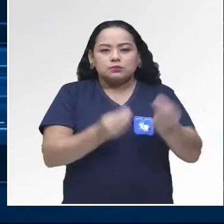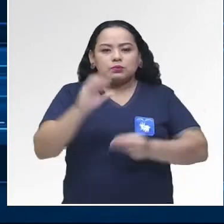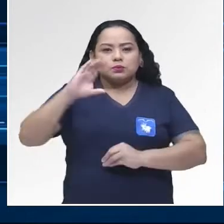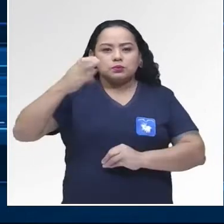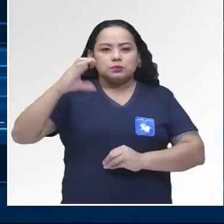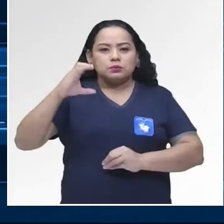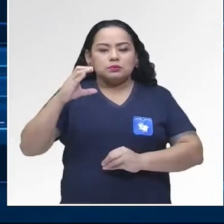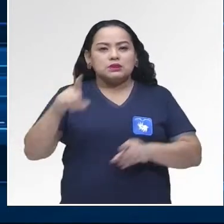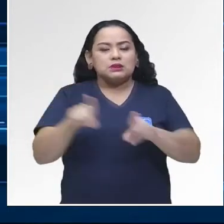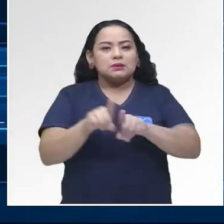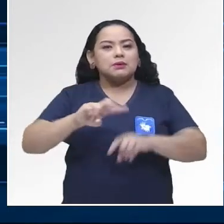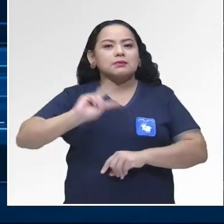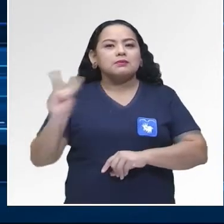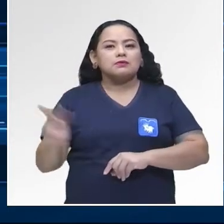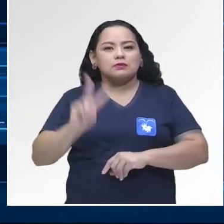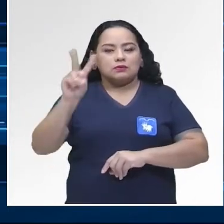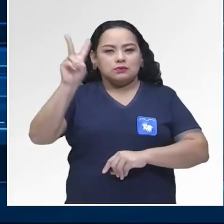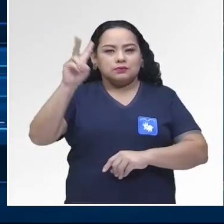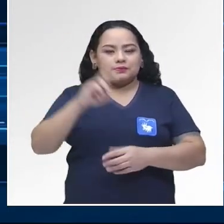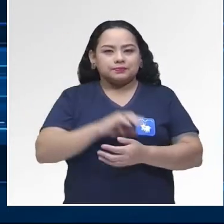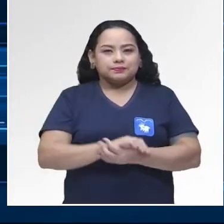e os valores.